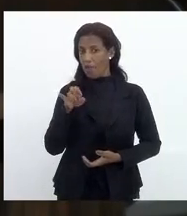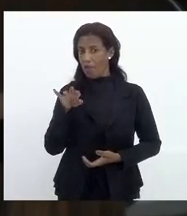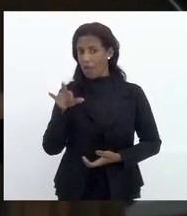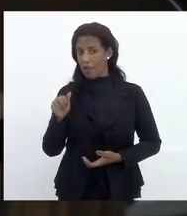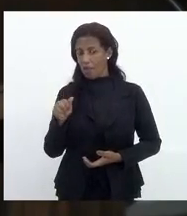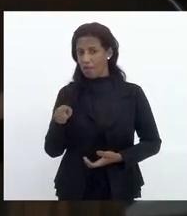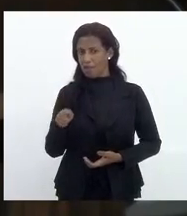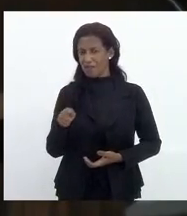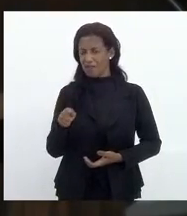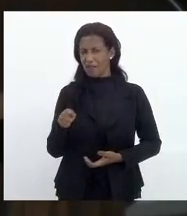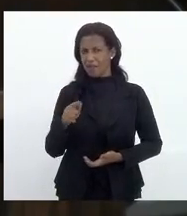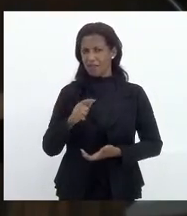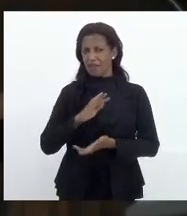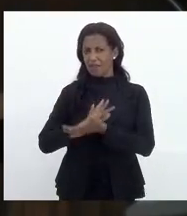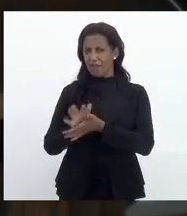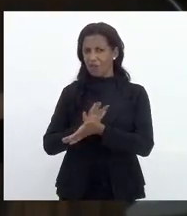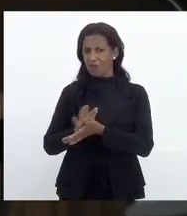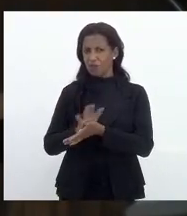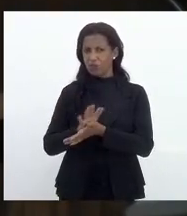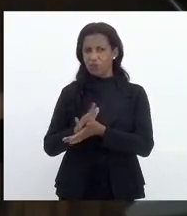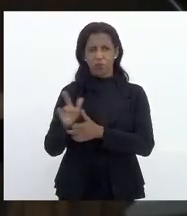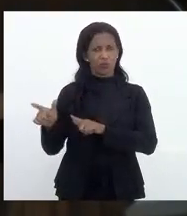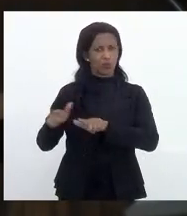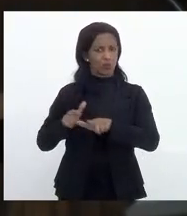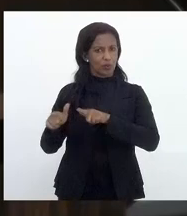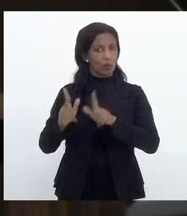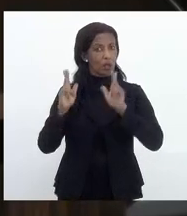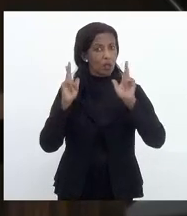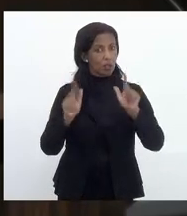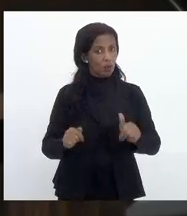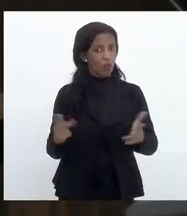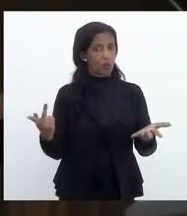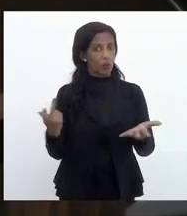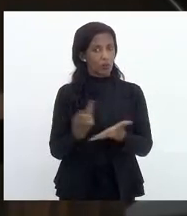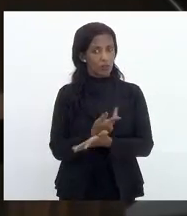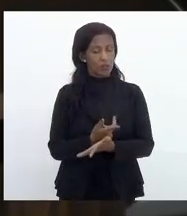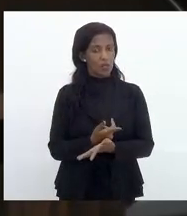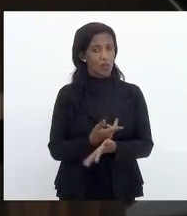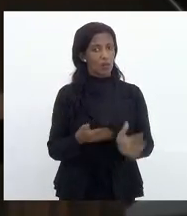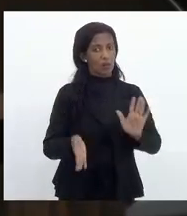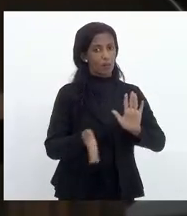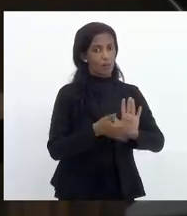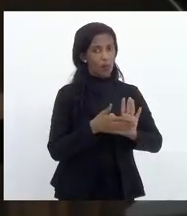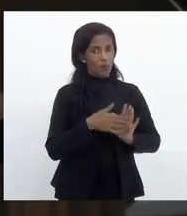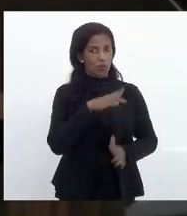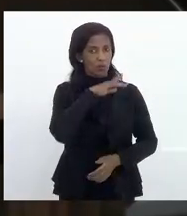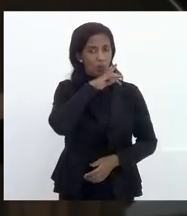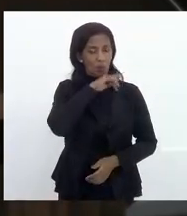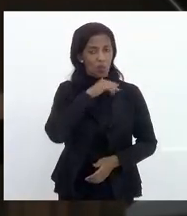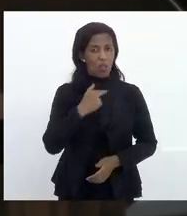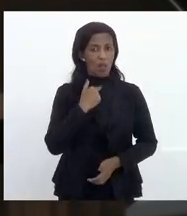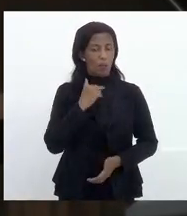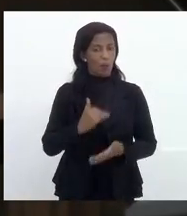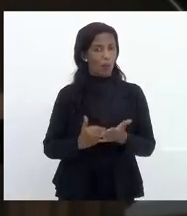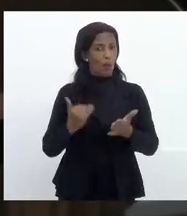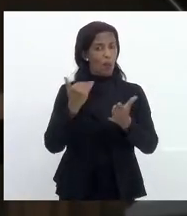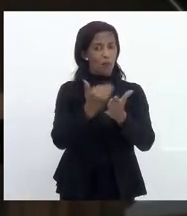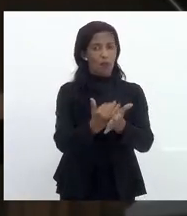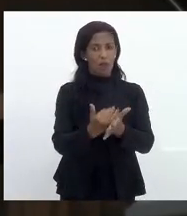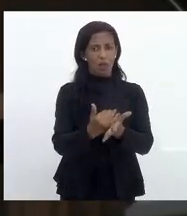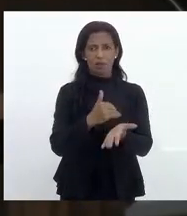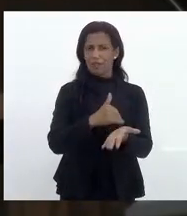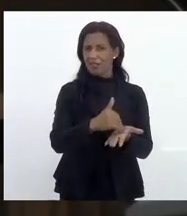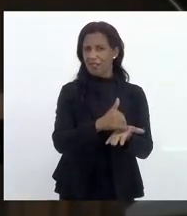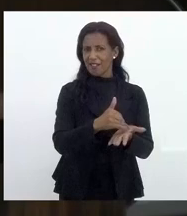quem quer maltratar os servidores Como está sendo feito nesse pacote de maldade não pode aumentar o número de